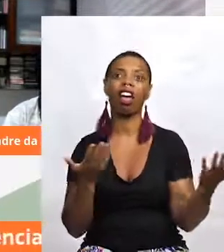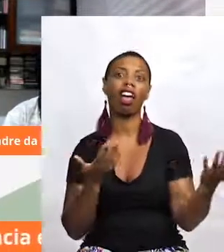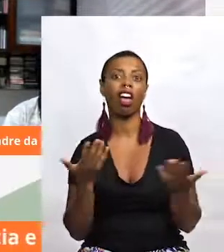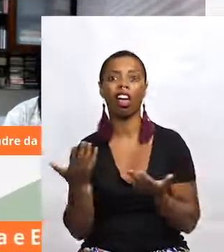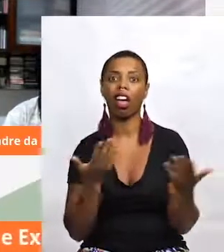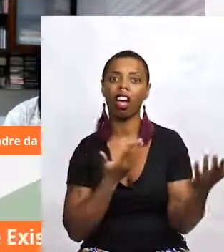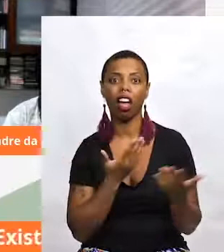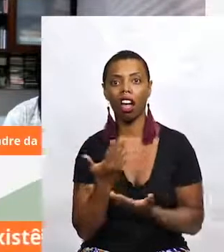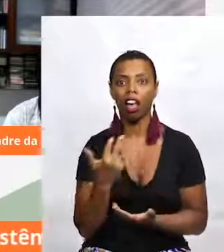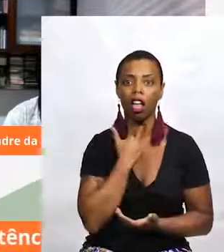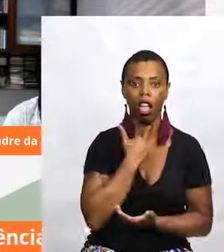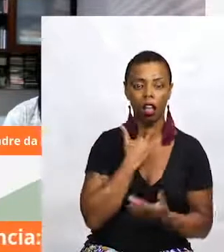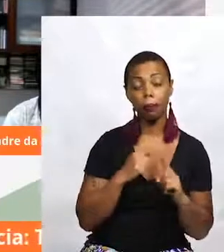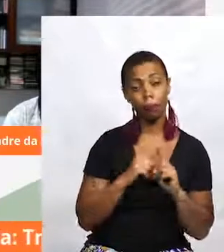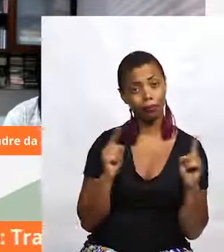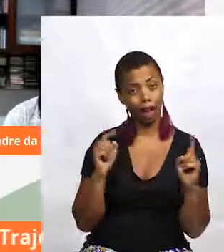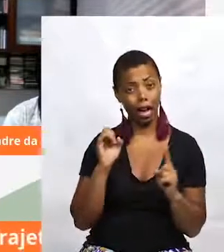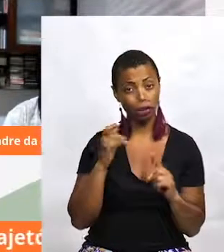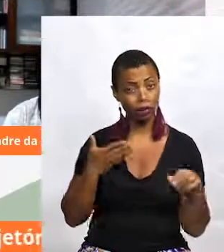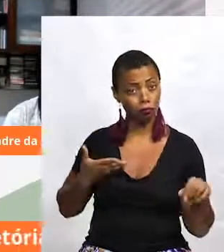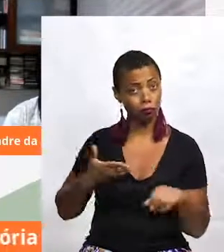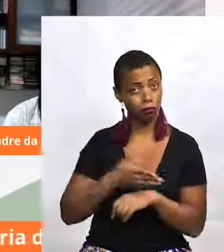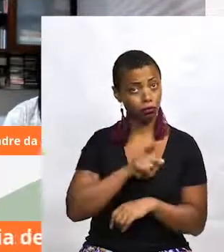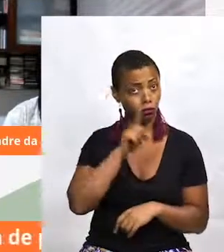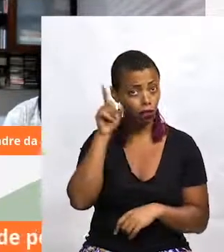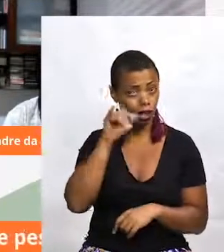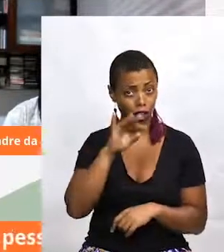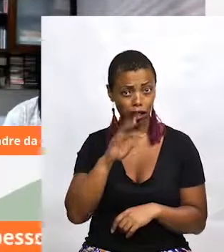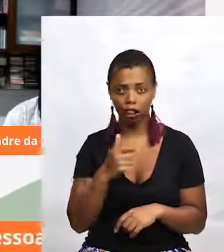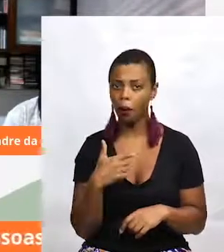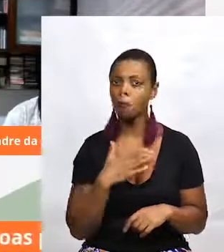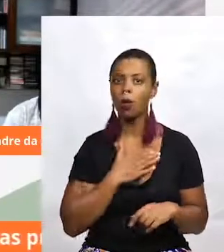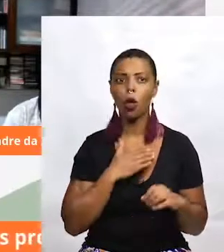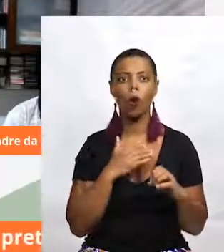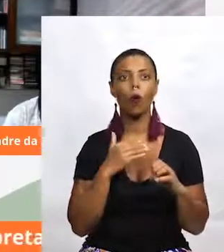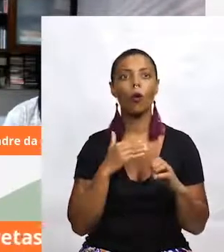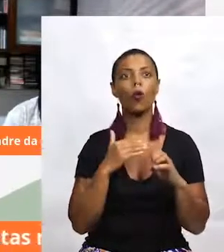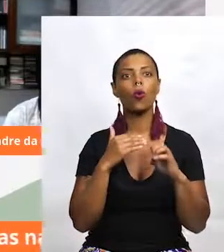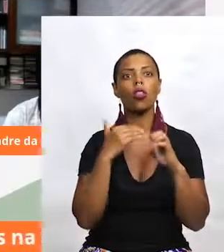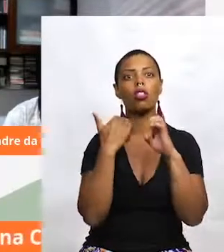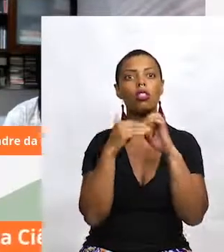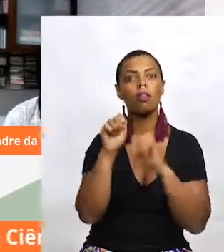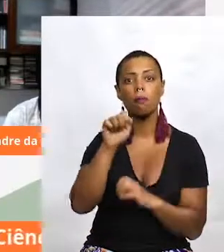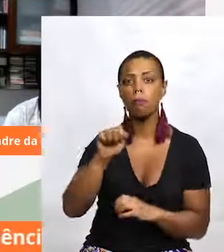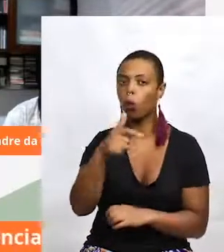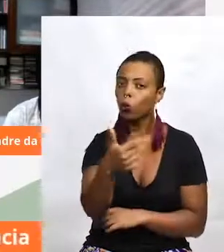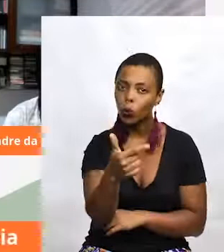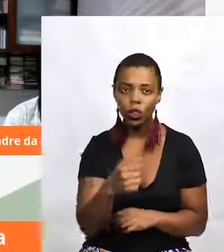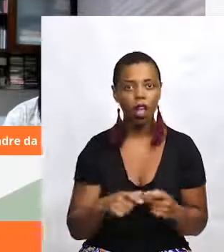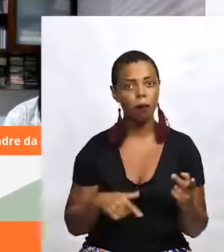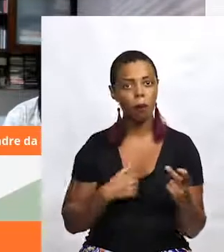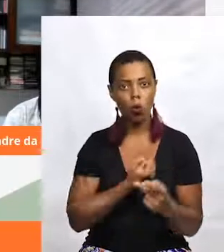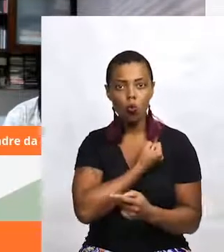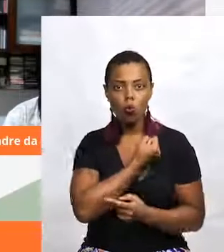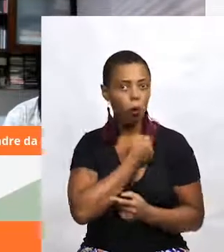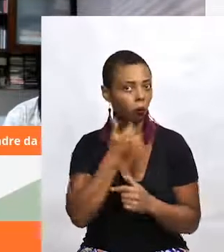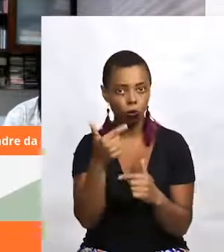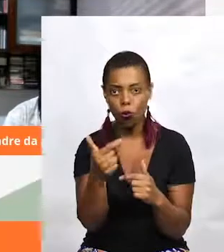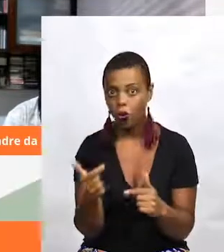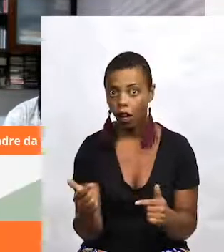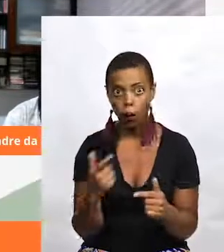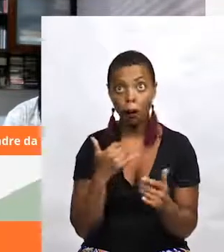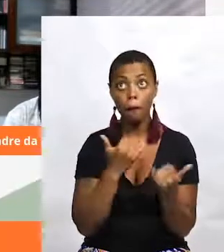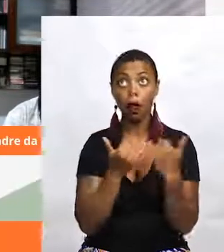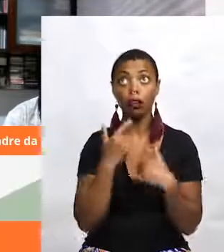me procuram lá no ITA, não tem meu e-mail, não tem meu número, eu não existo. E se vocês insistem, eles